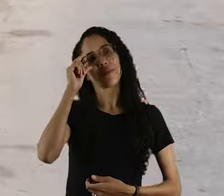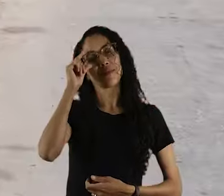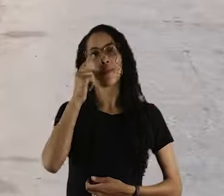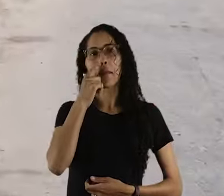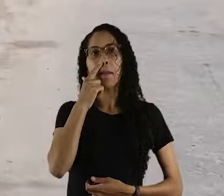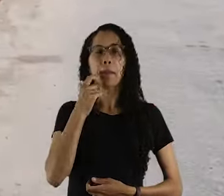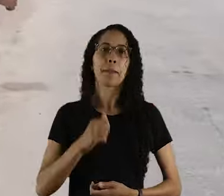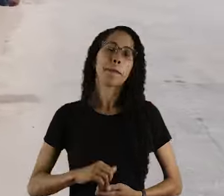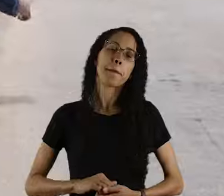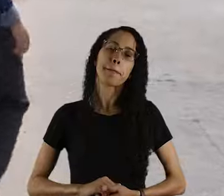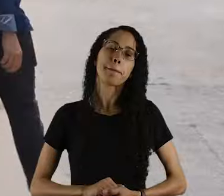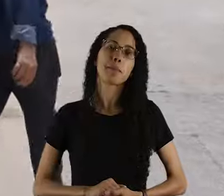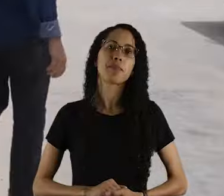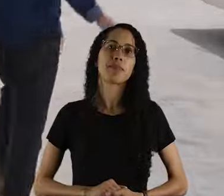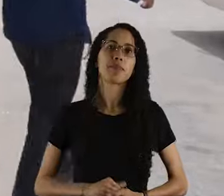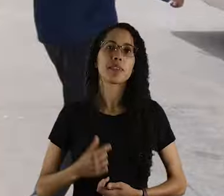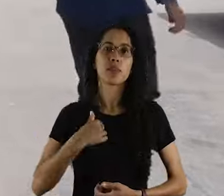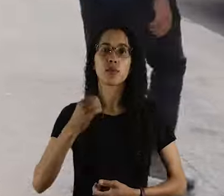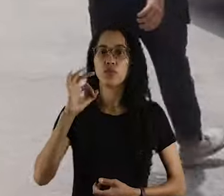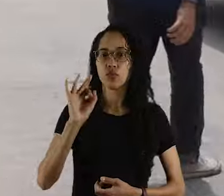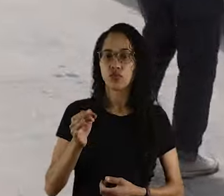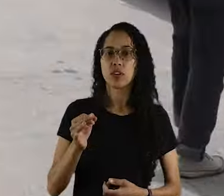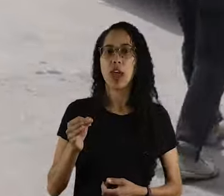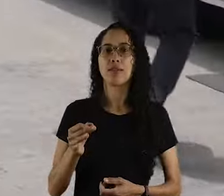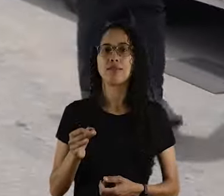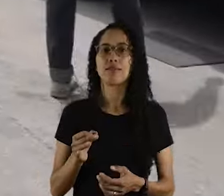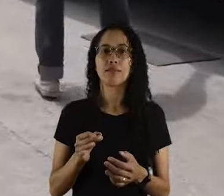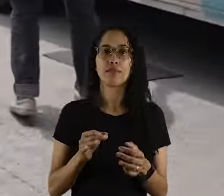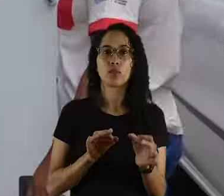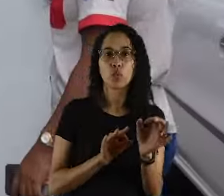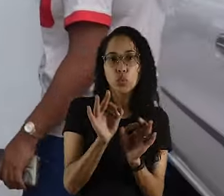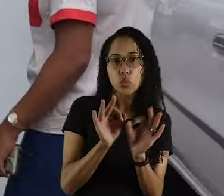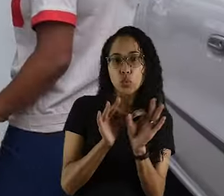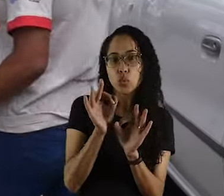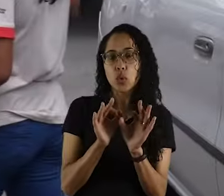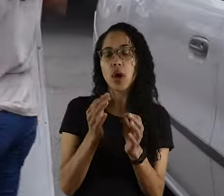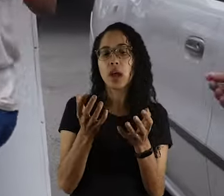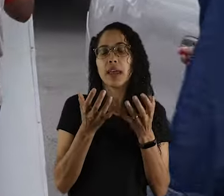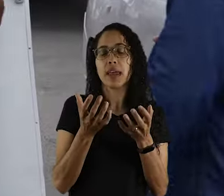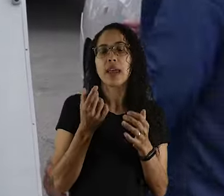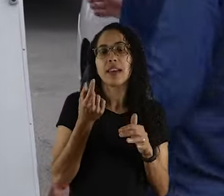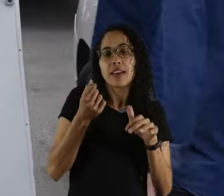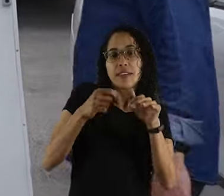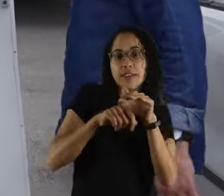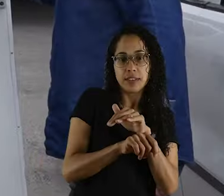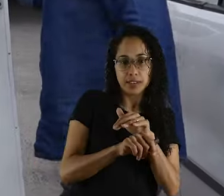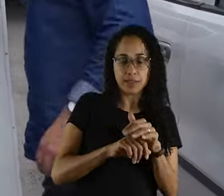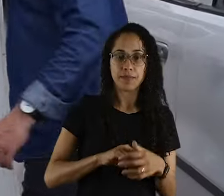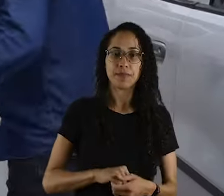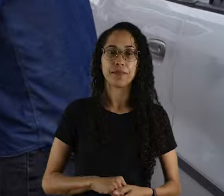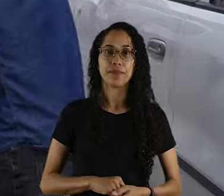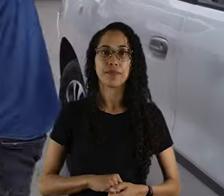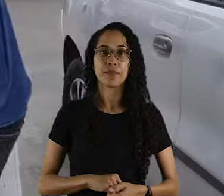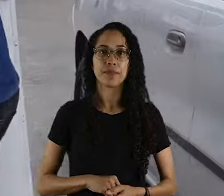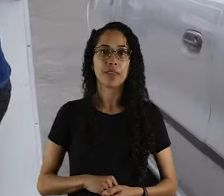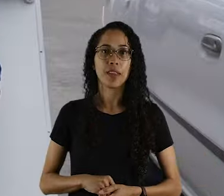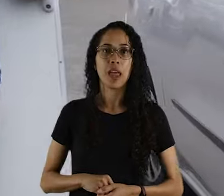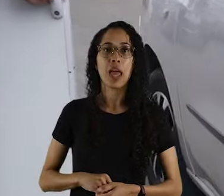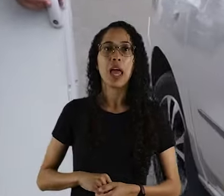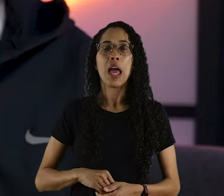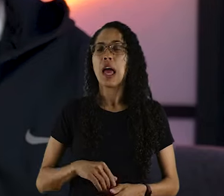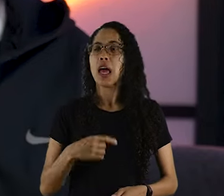Ele disse, olha, mãe, eu já faço, simulo e agora eu queria investir mesmo. Aí ele disse, aí eu vou escrever assim, ó, já que eu sou